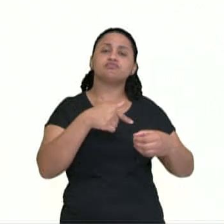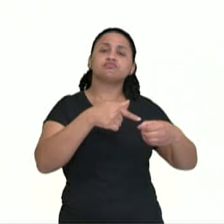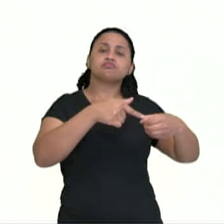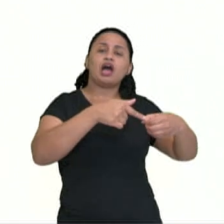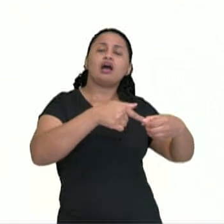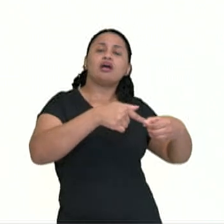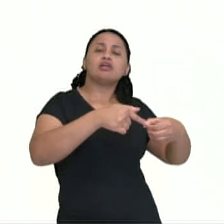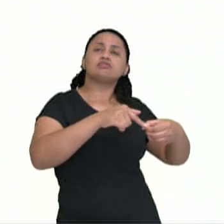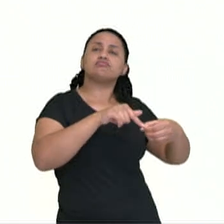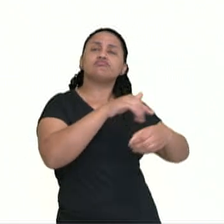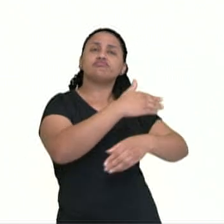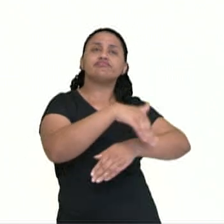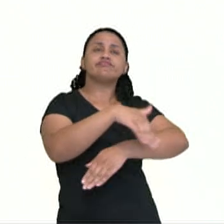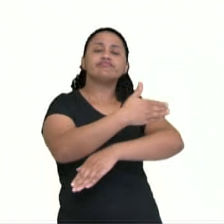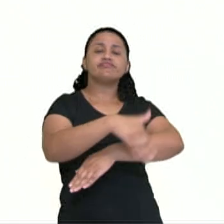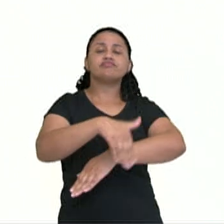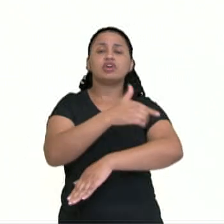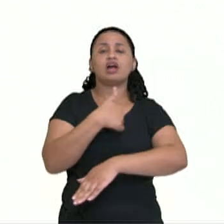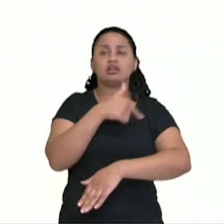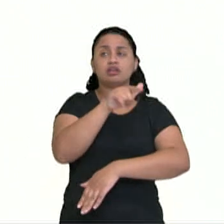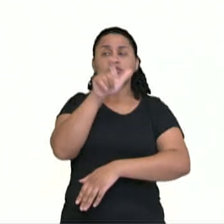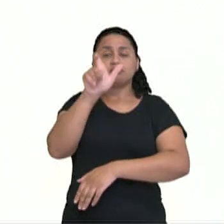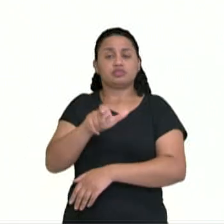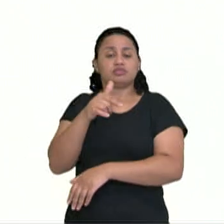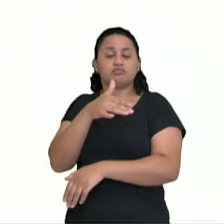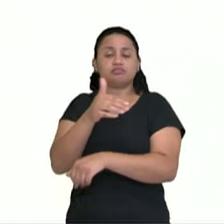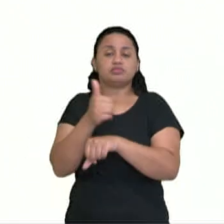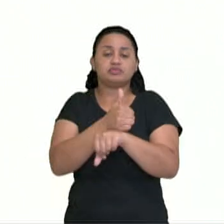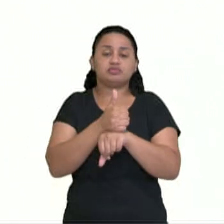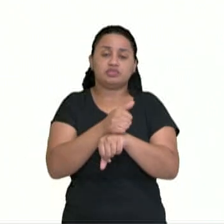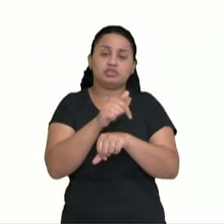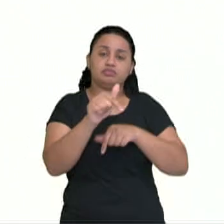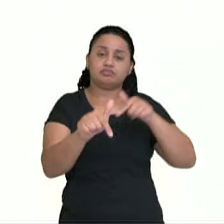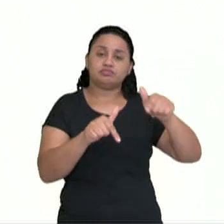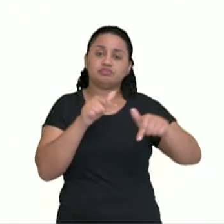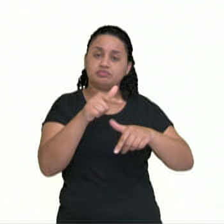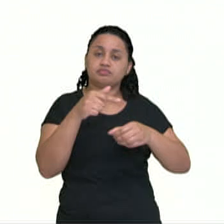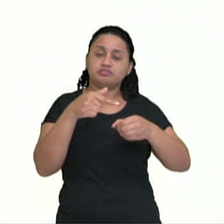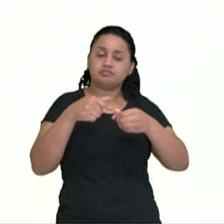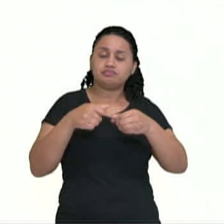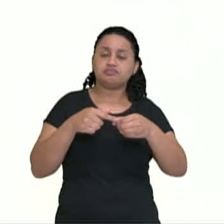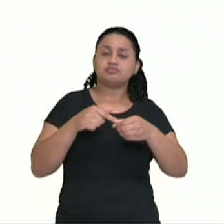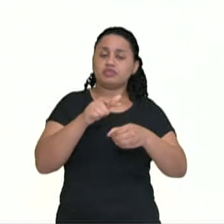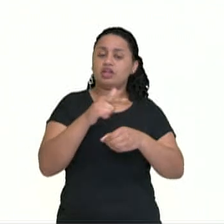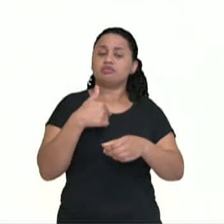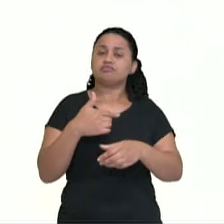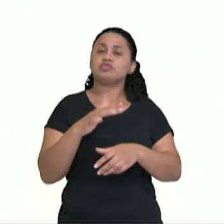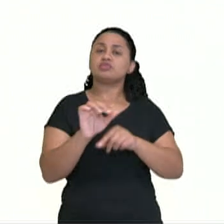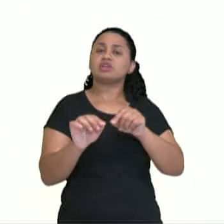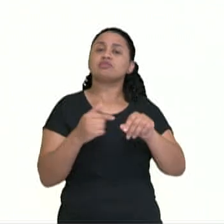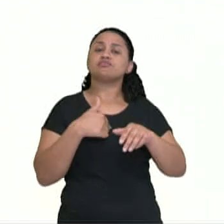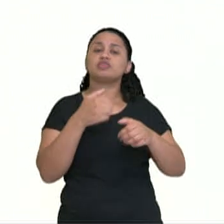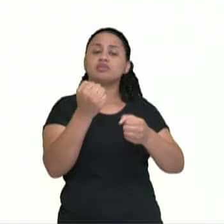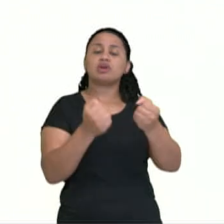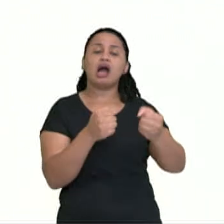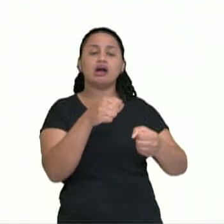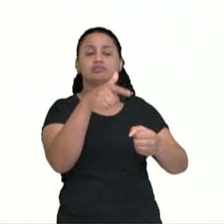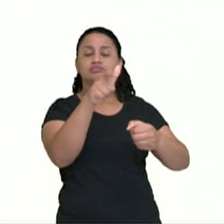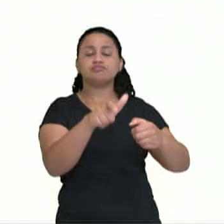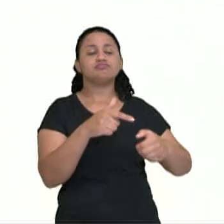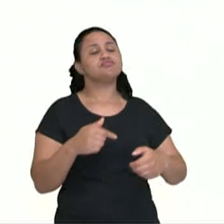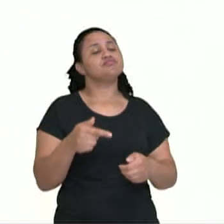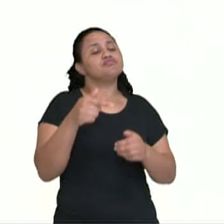estrada, um atendente, um frentista do posto, estava abastecendo o carro de um